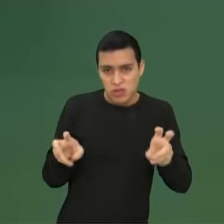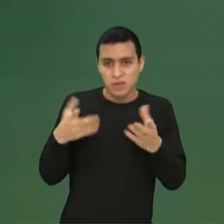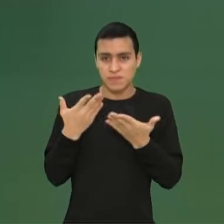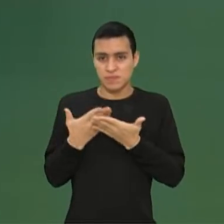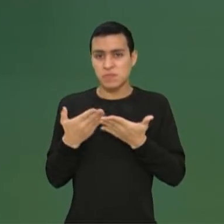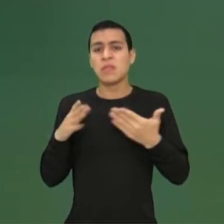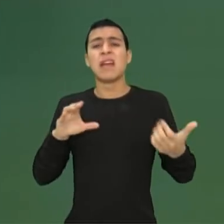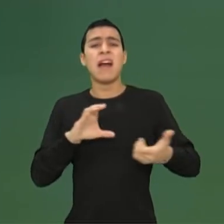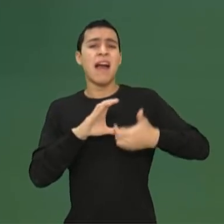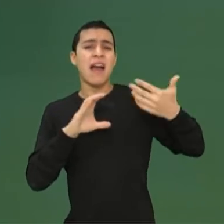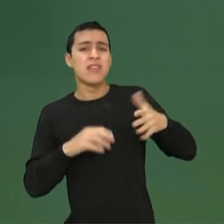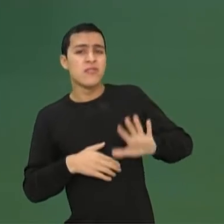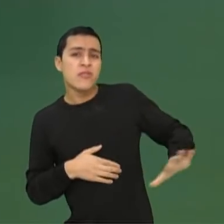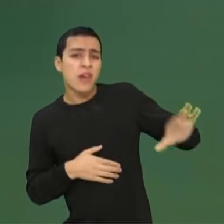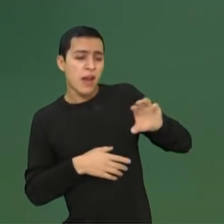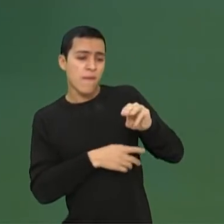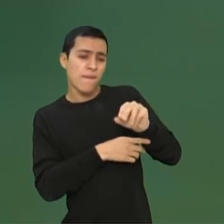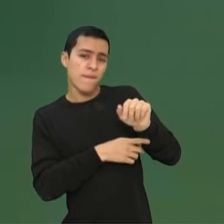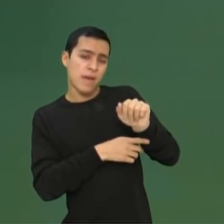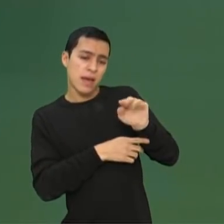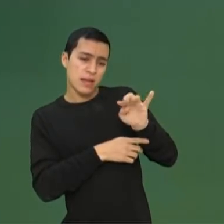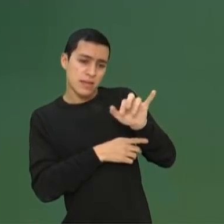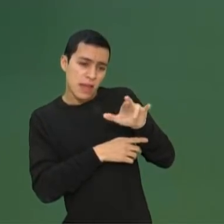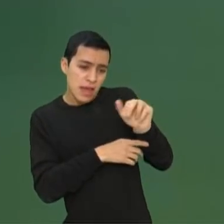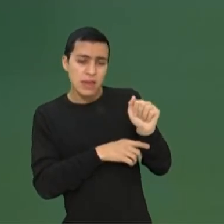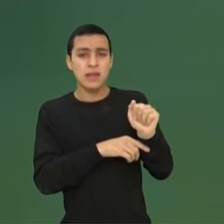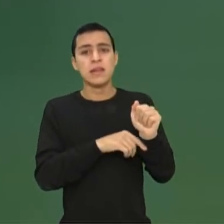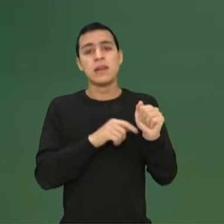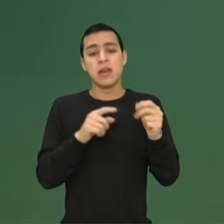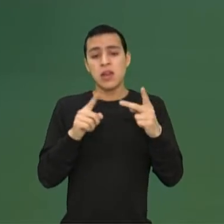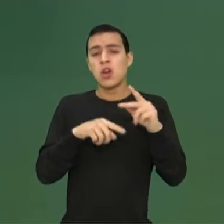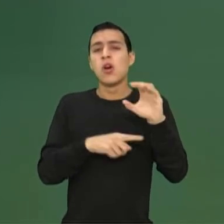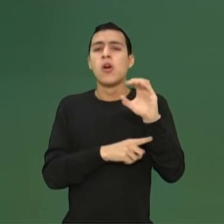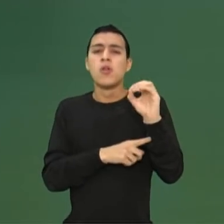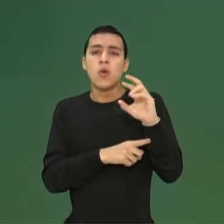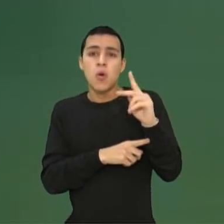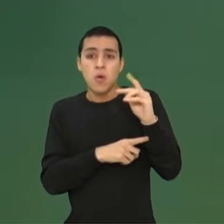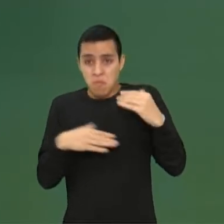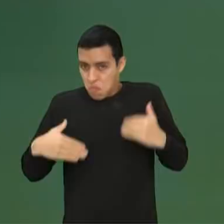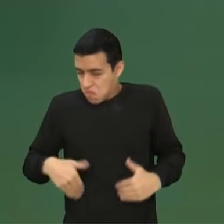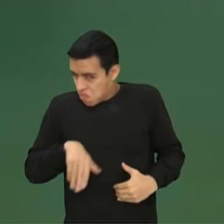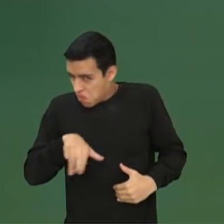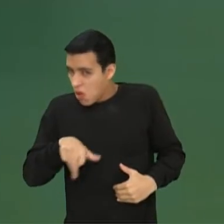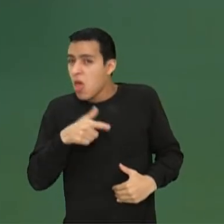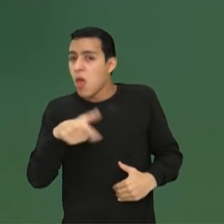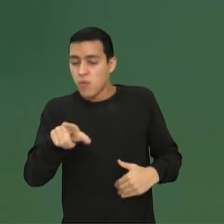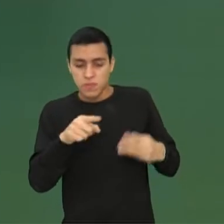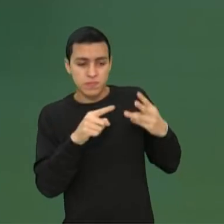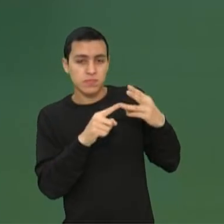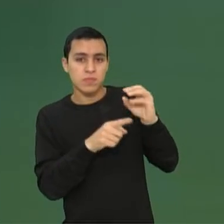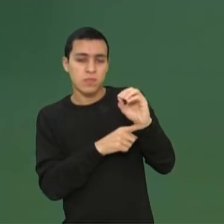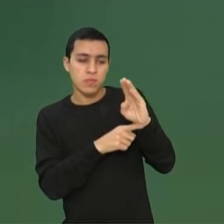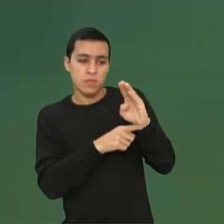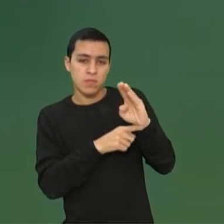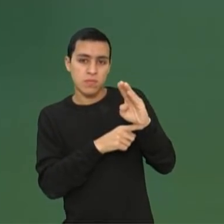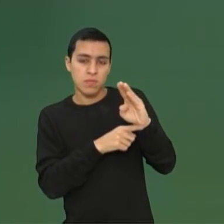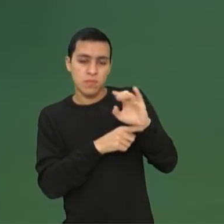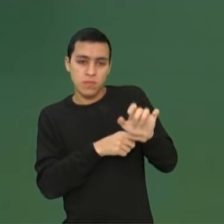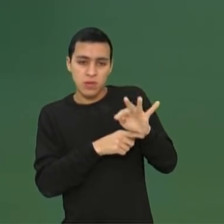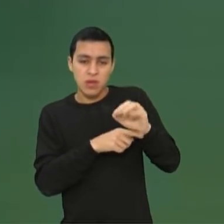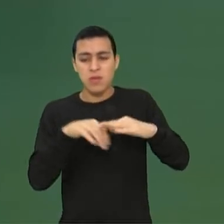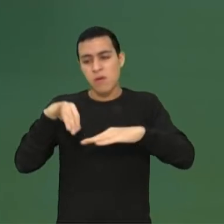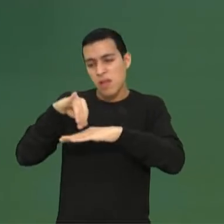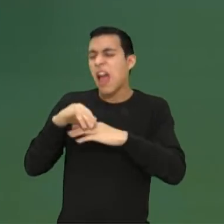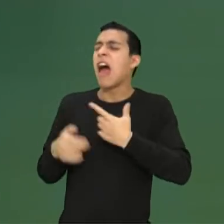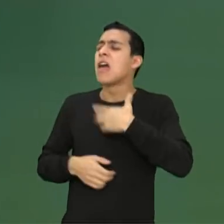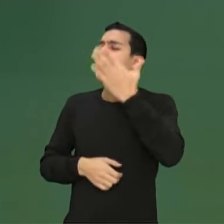As características gerais da matéria. Corpo e objeto. Ah, mas Fabiano, você tem que explicar, eu